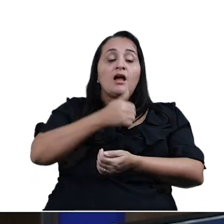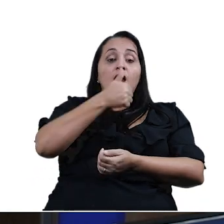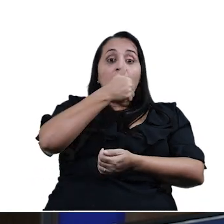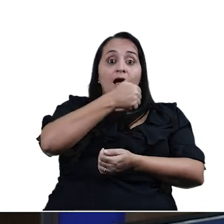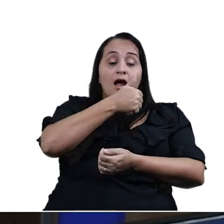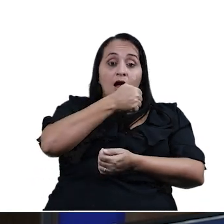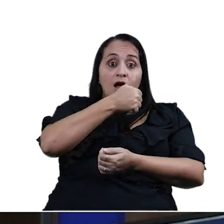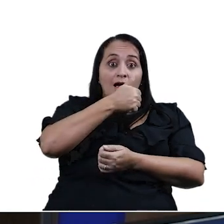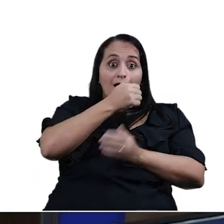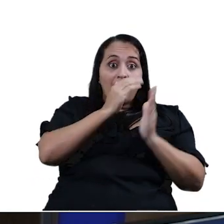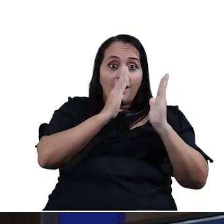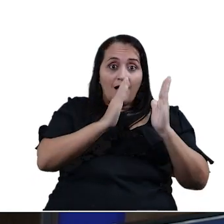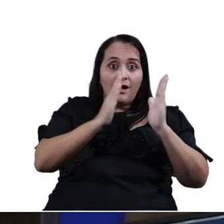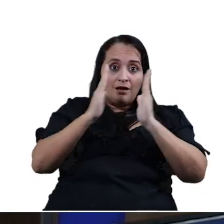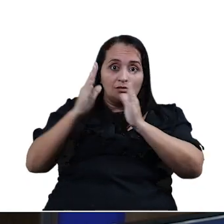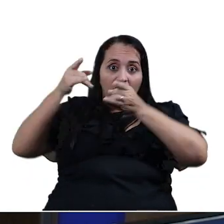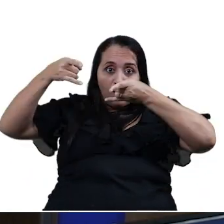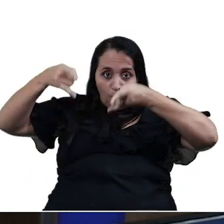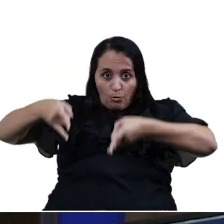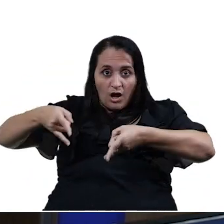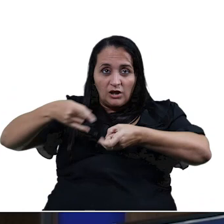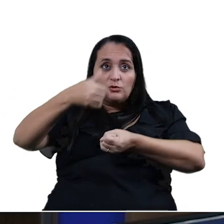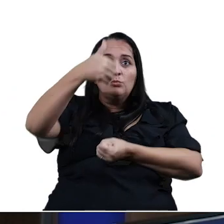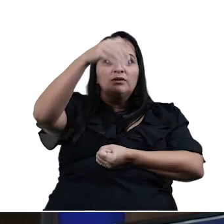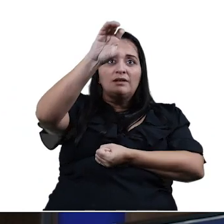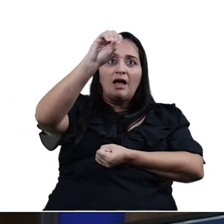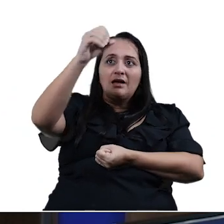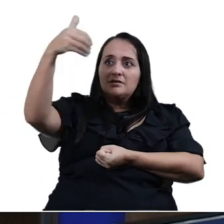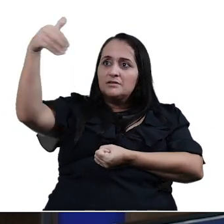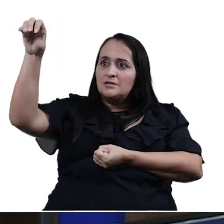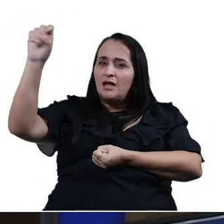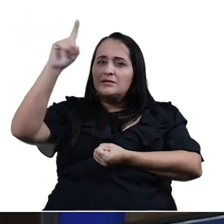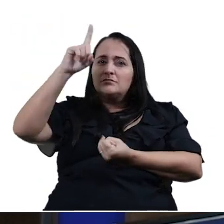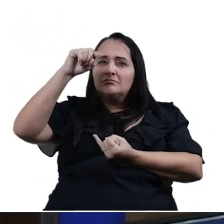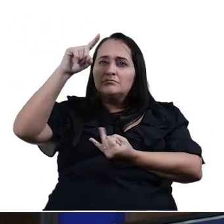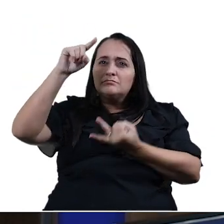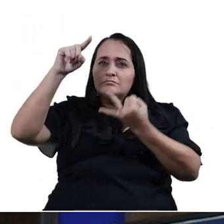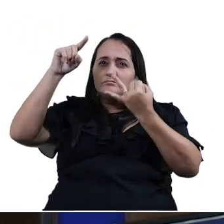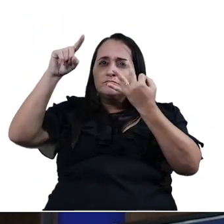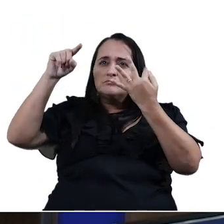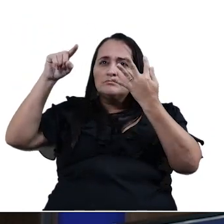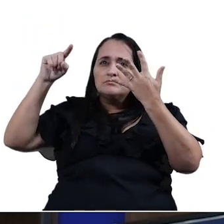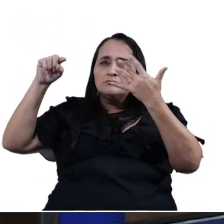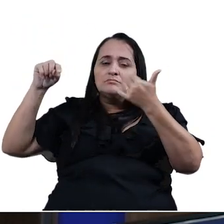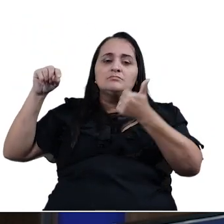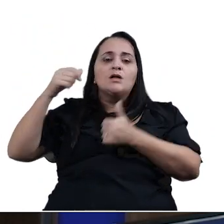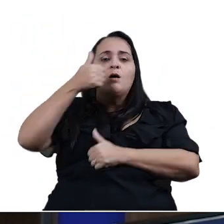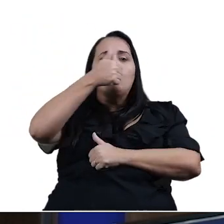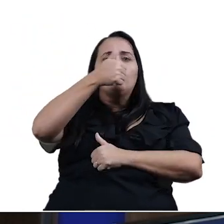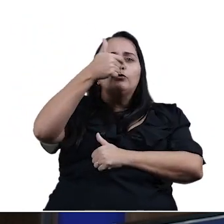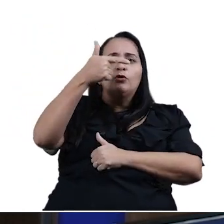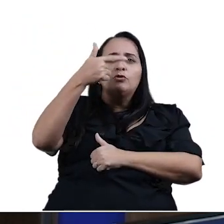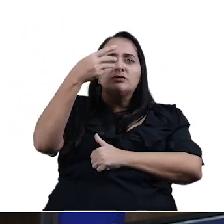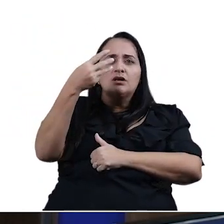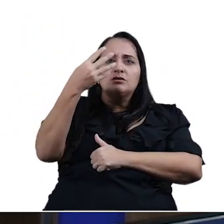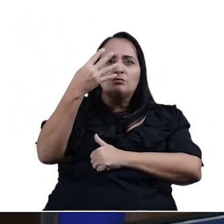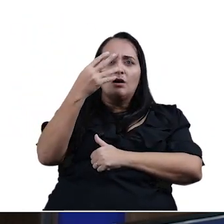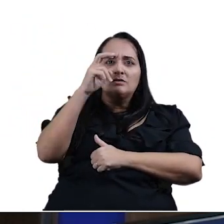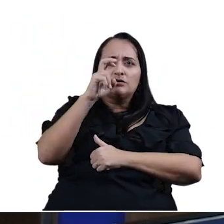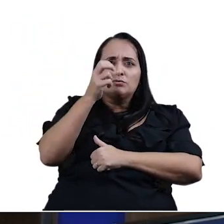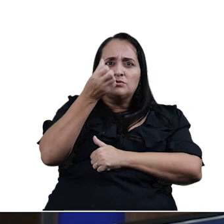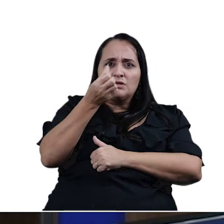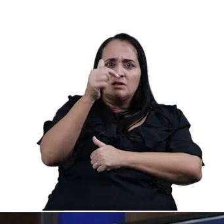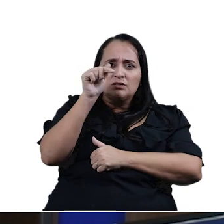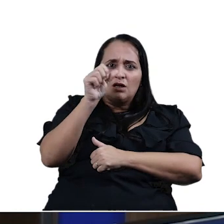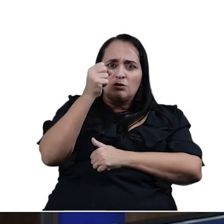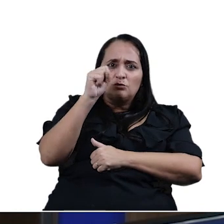10. 1, 2, 3, 4, 5, 6, 7, 8, 9, 10. 1, 2, 3, 4, 5, 6,